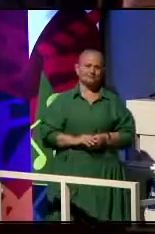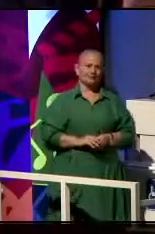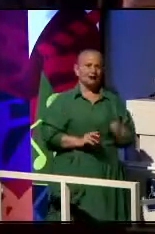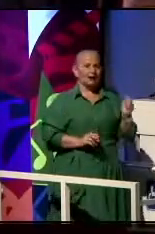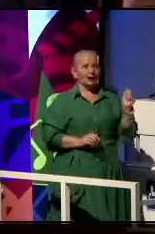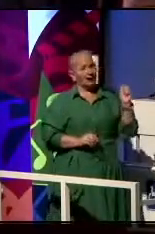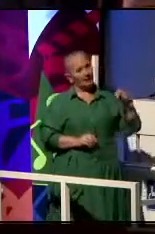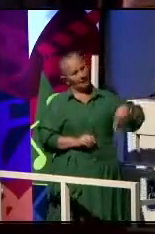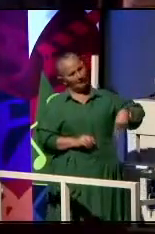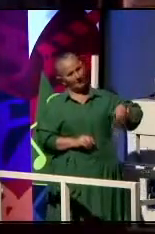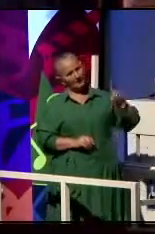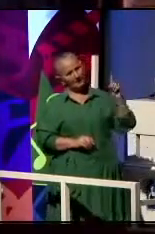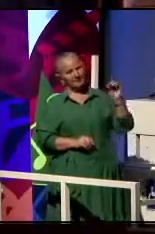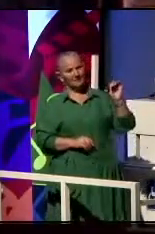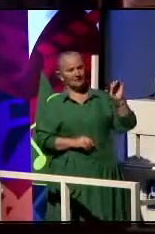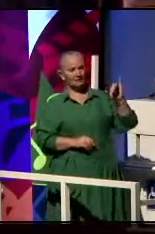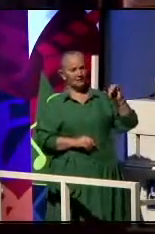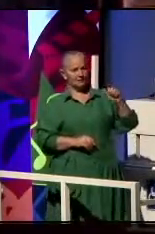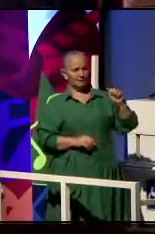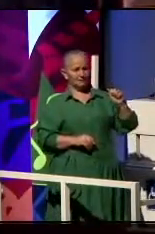foi pioneira ao publicar